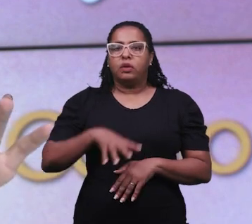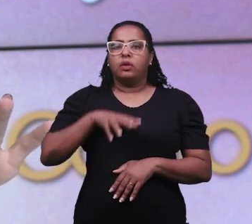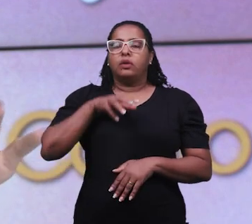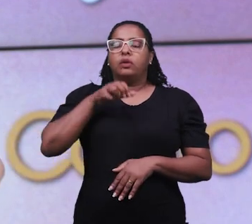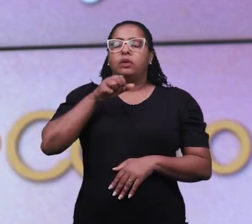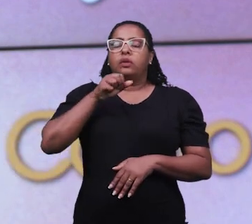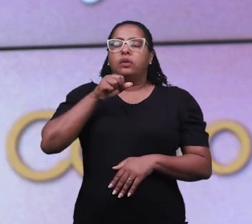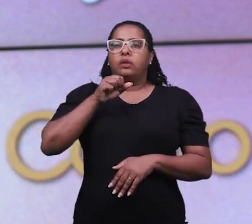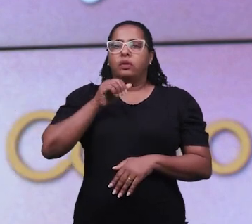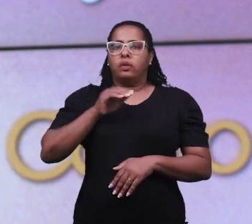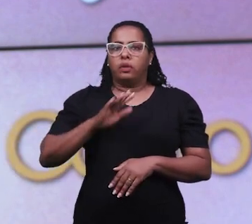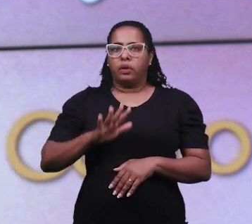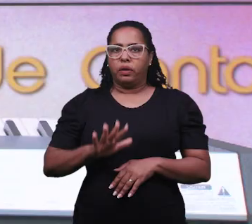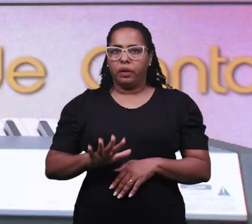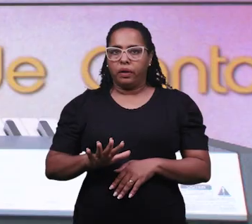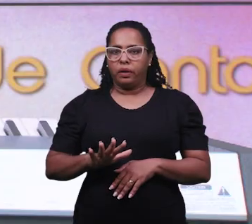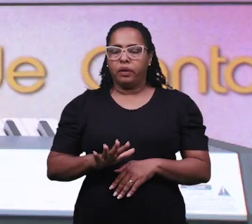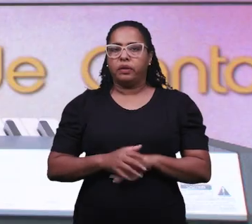Respiramos.